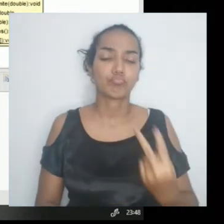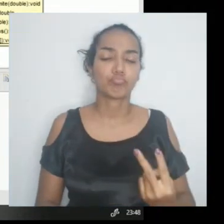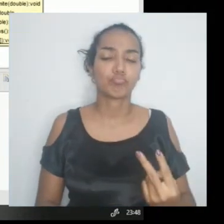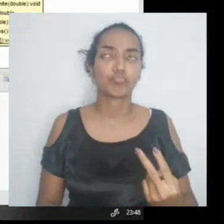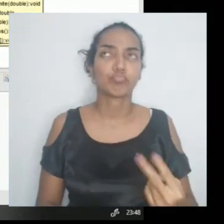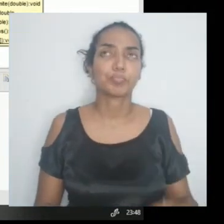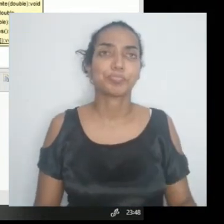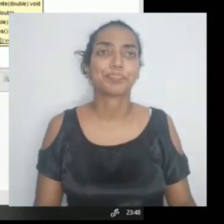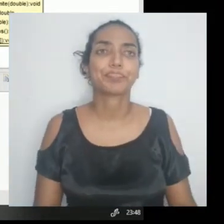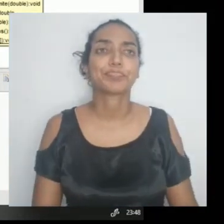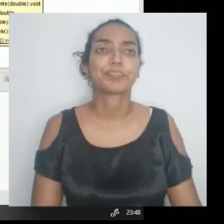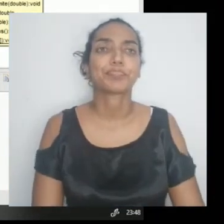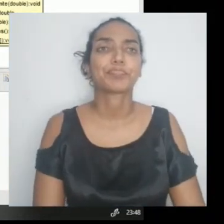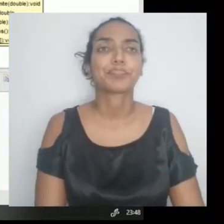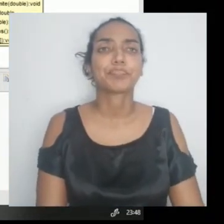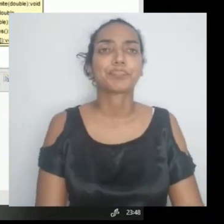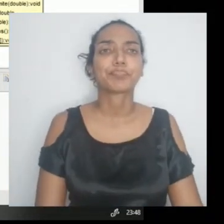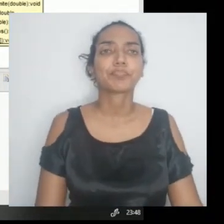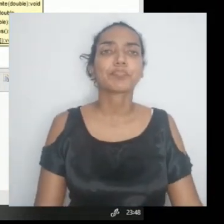repositório de